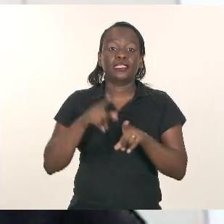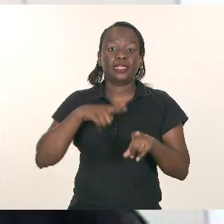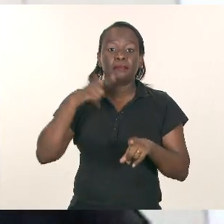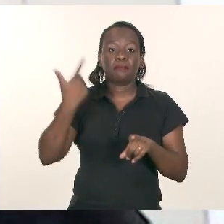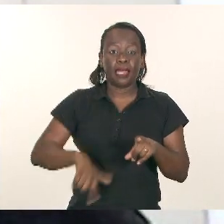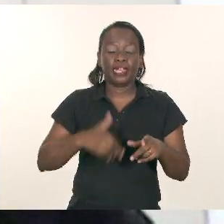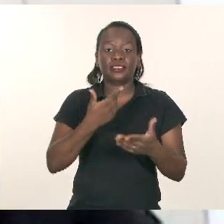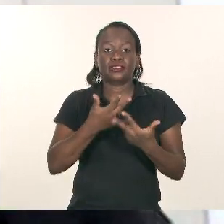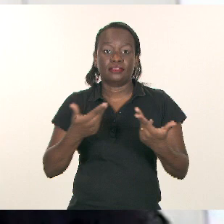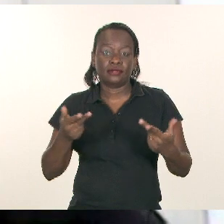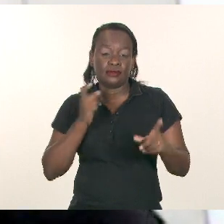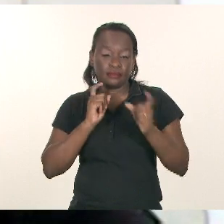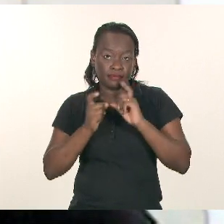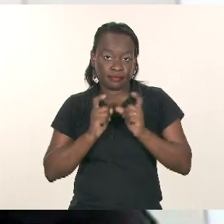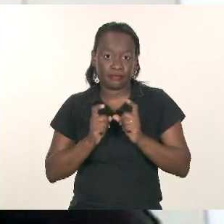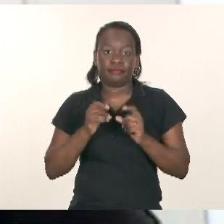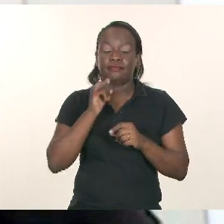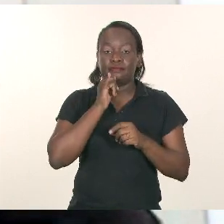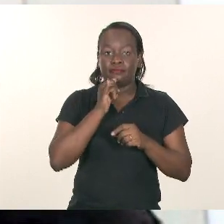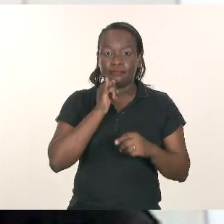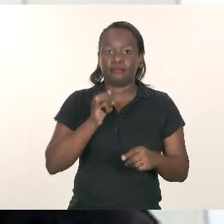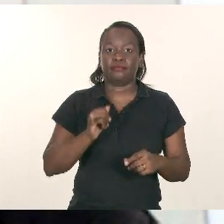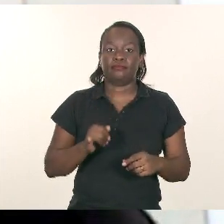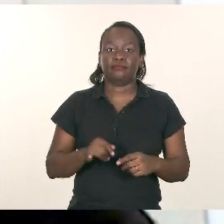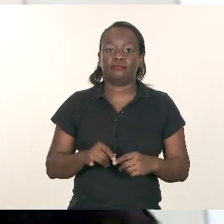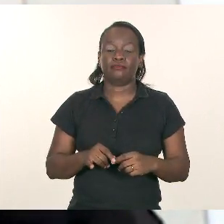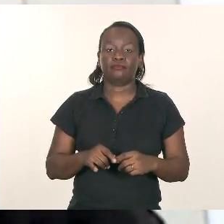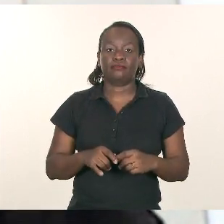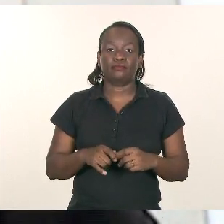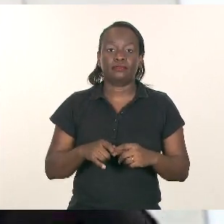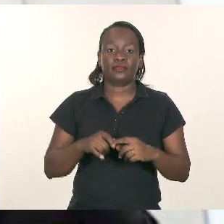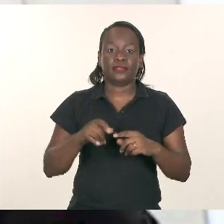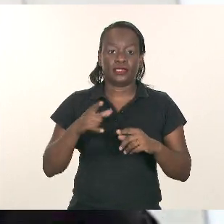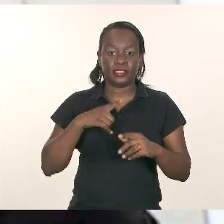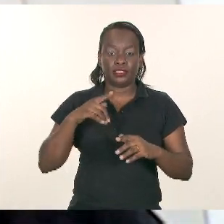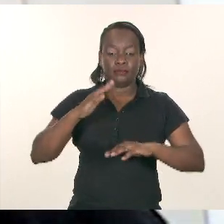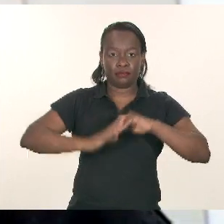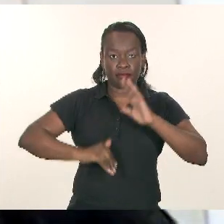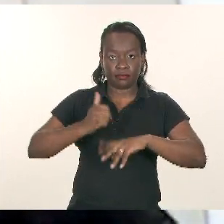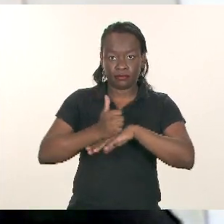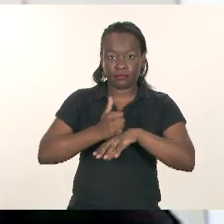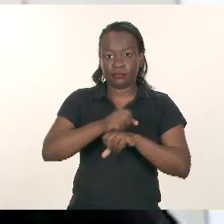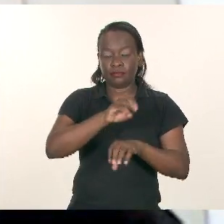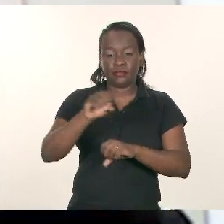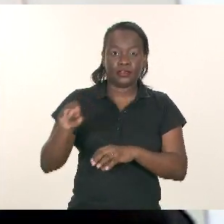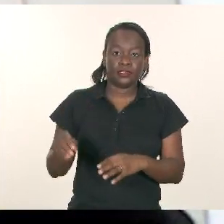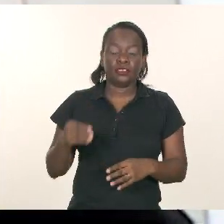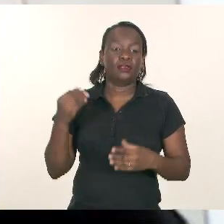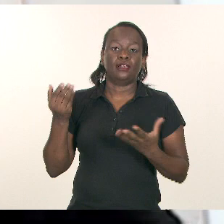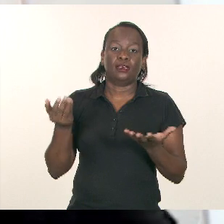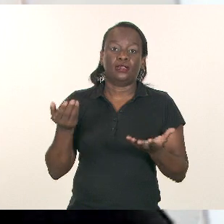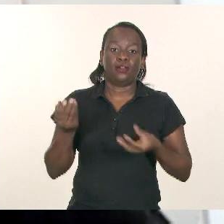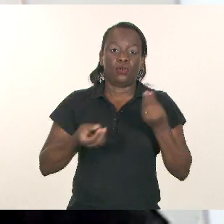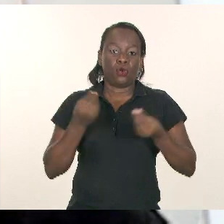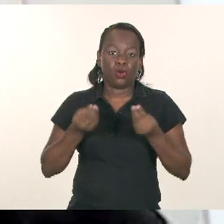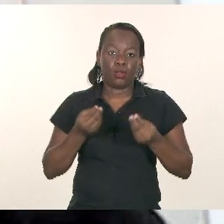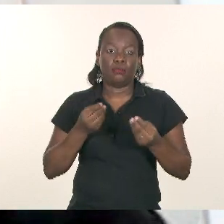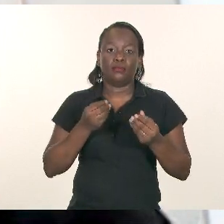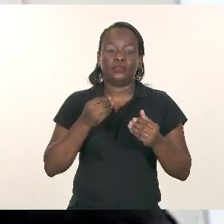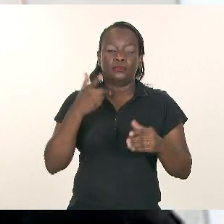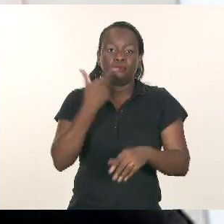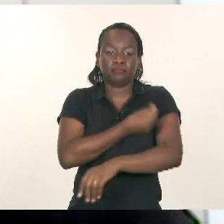alguns debates, como, por exemplo, dentre os profissionais da educação, como é que seria esse processo